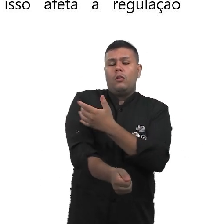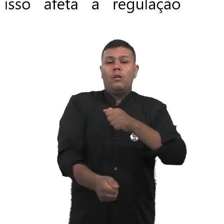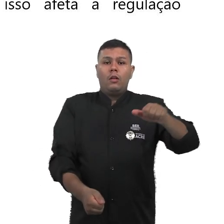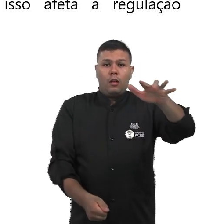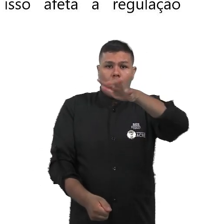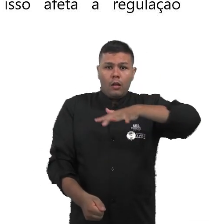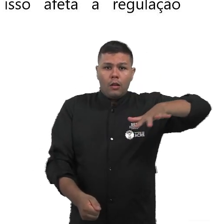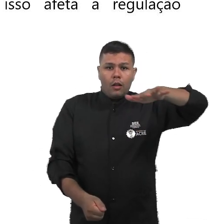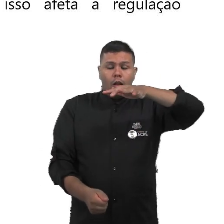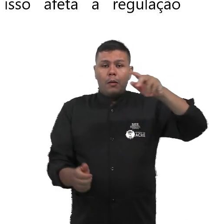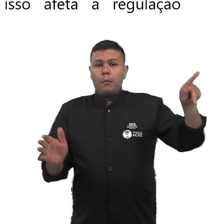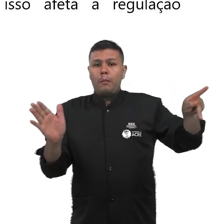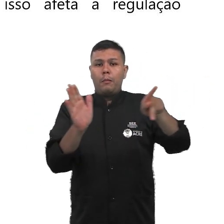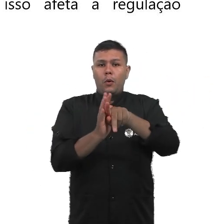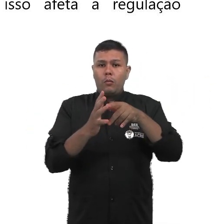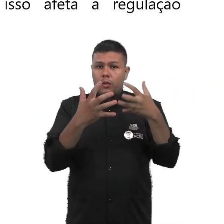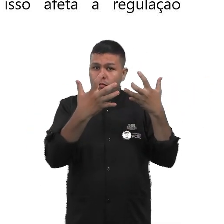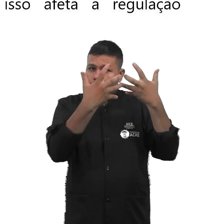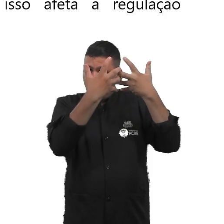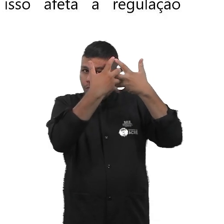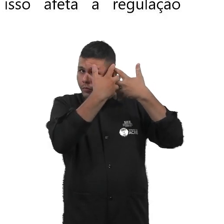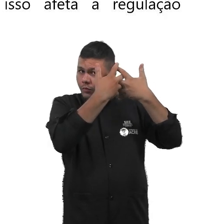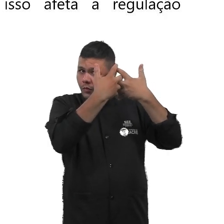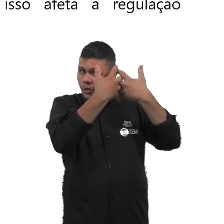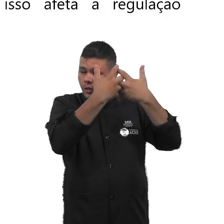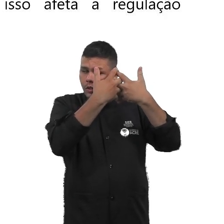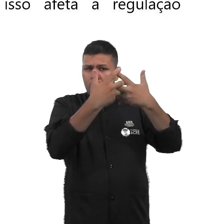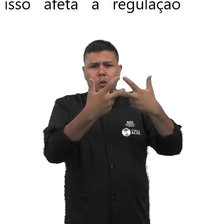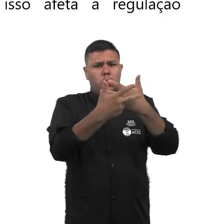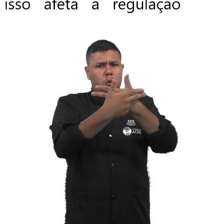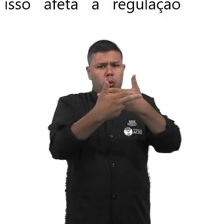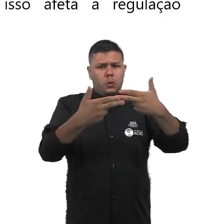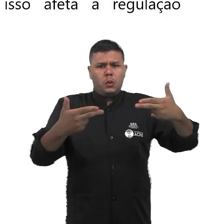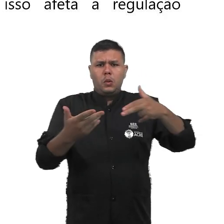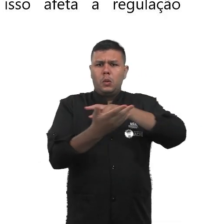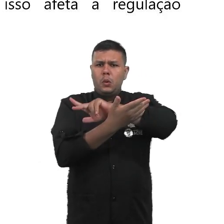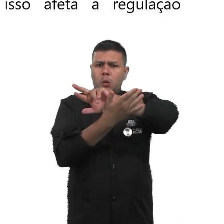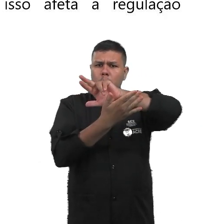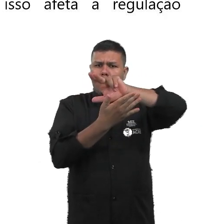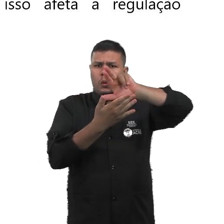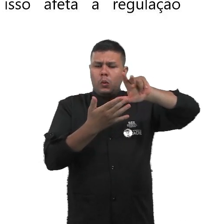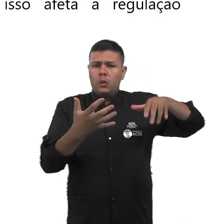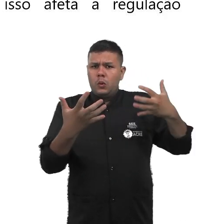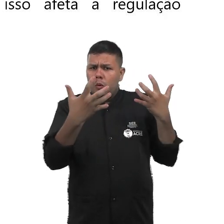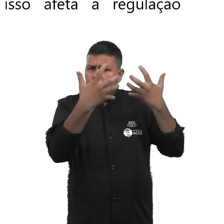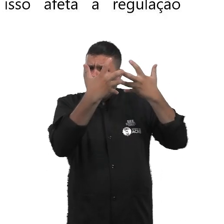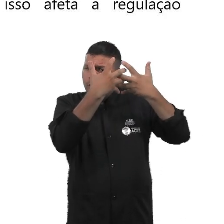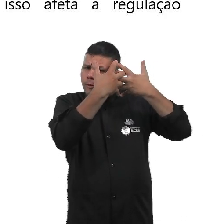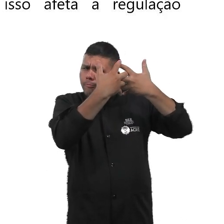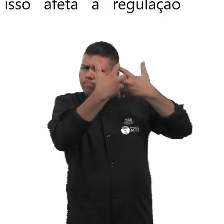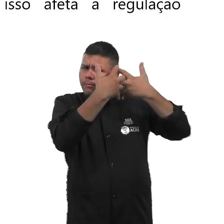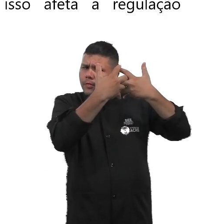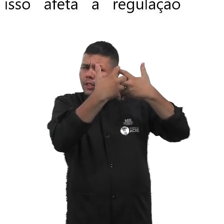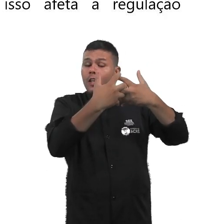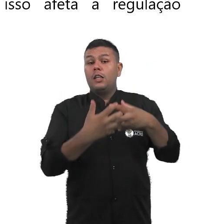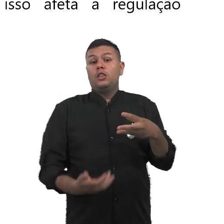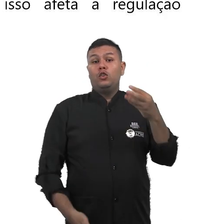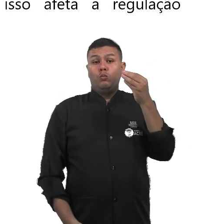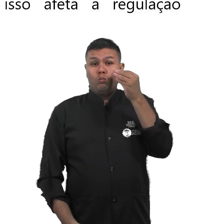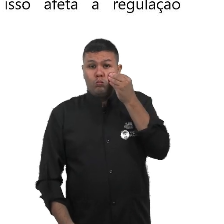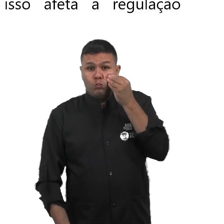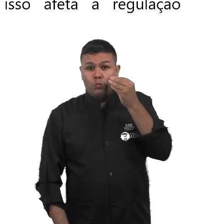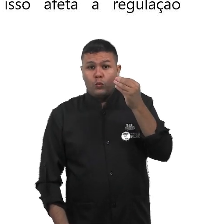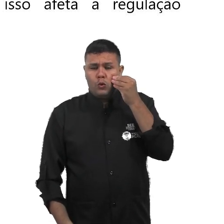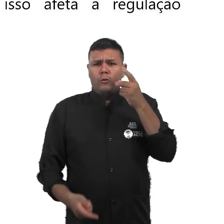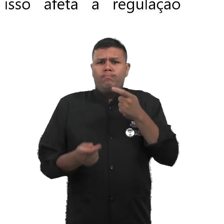do nosso cérebro, tá bom? Então, são várias atividades cerebrais que ficam ocorrendo quando a gente está tentando